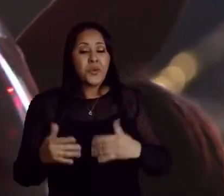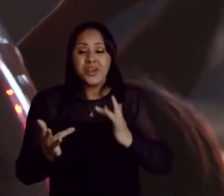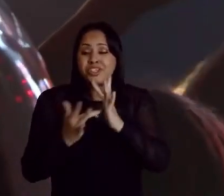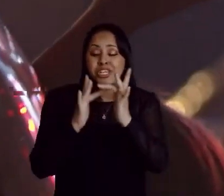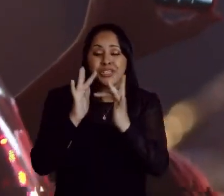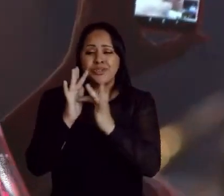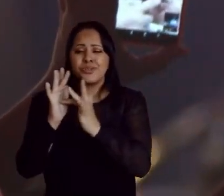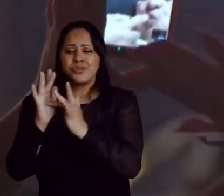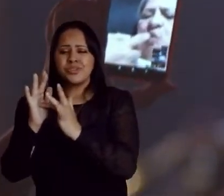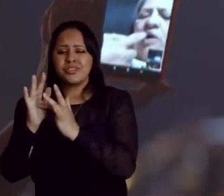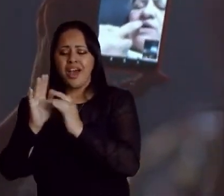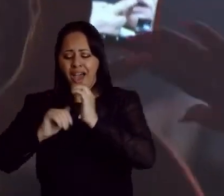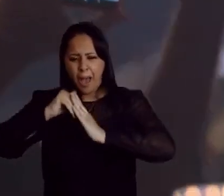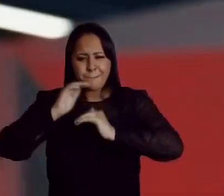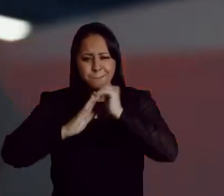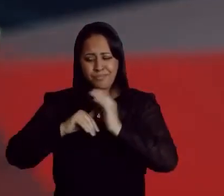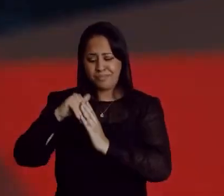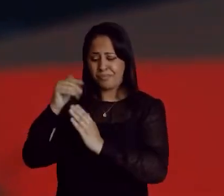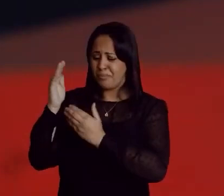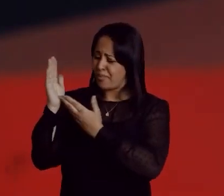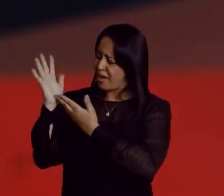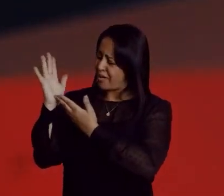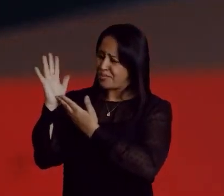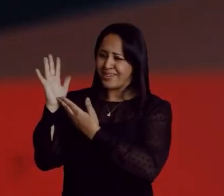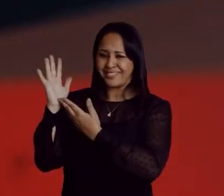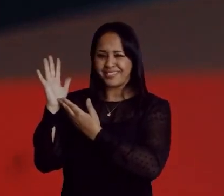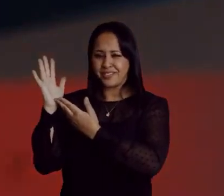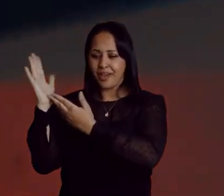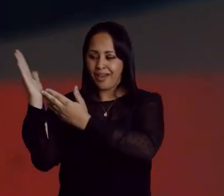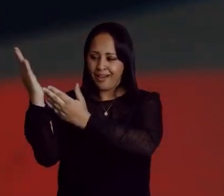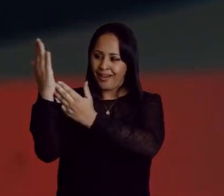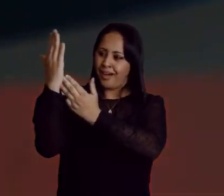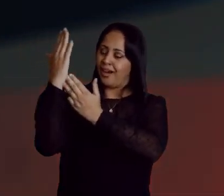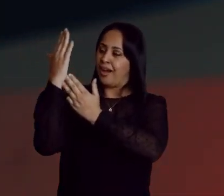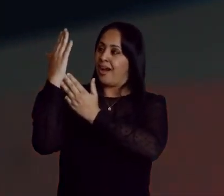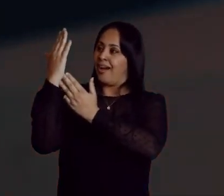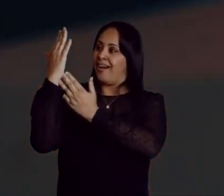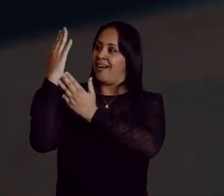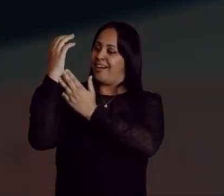Quando ele estendeu a sua mão